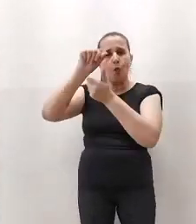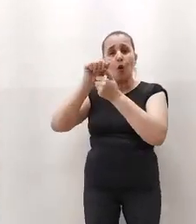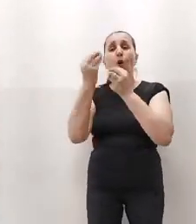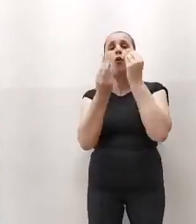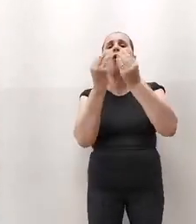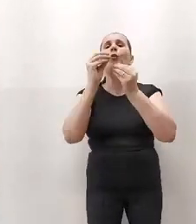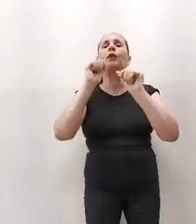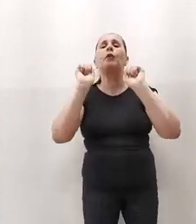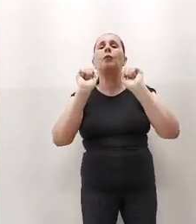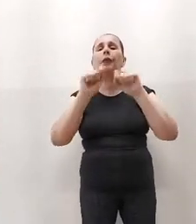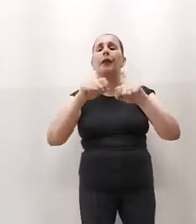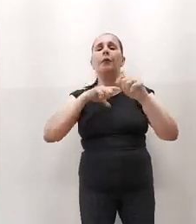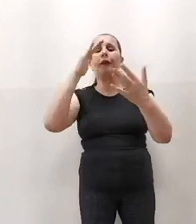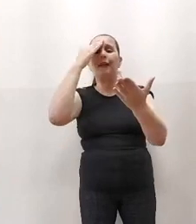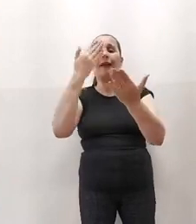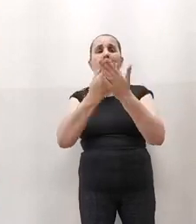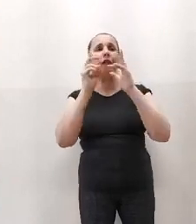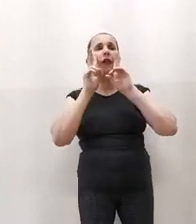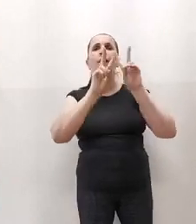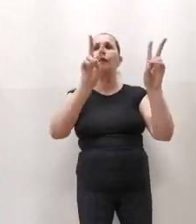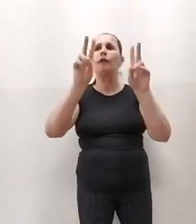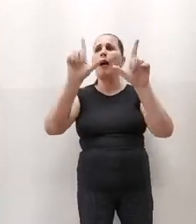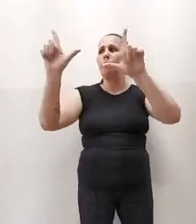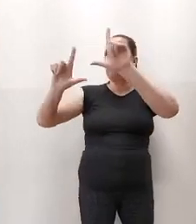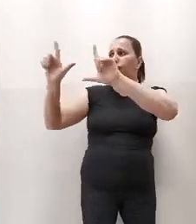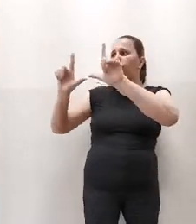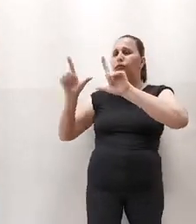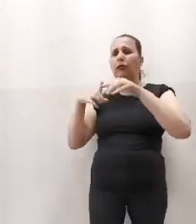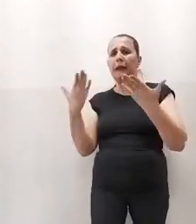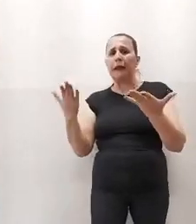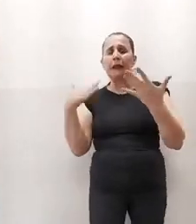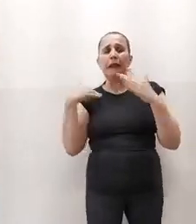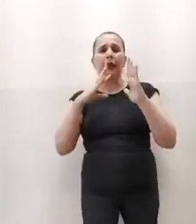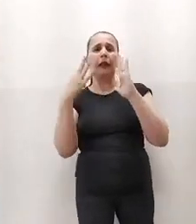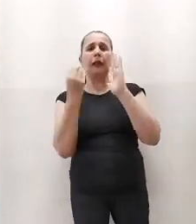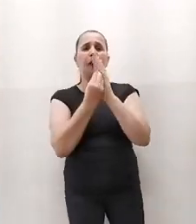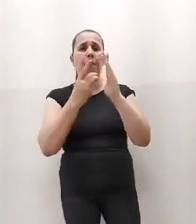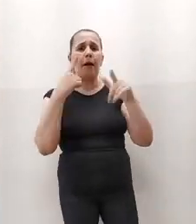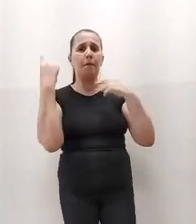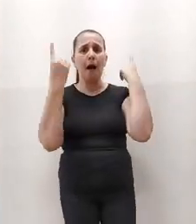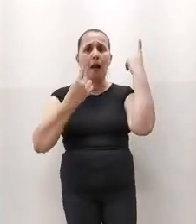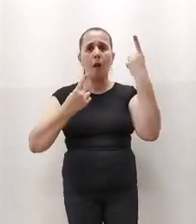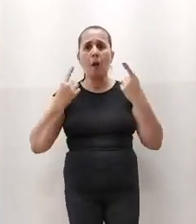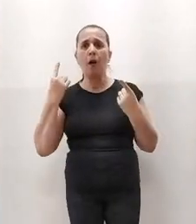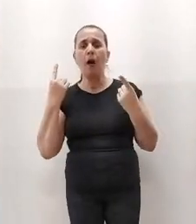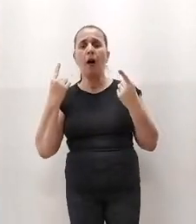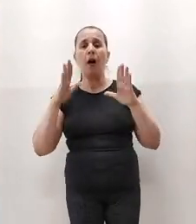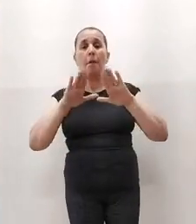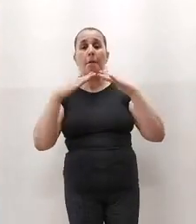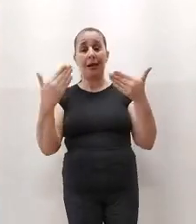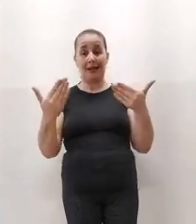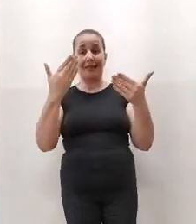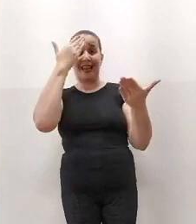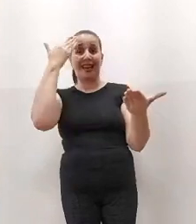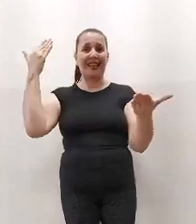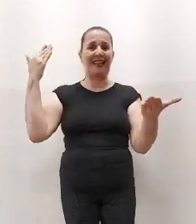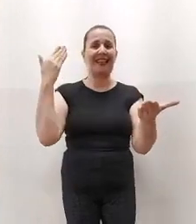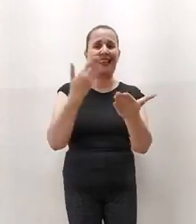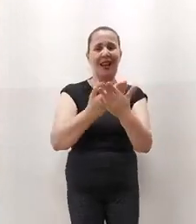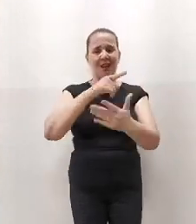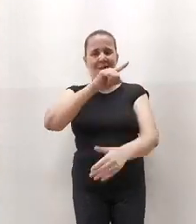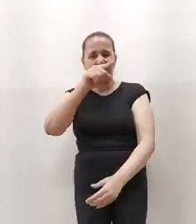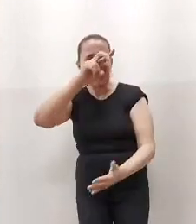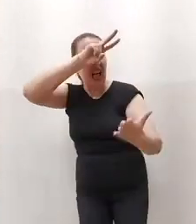nós podemos crer? É só você olhar as notícias e falar assim, cara, a igreja está ficando cada vez mais maluca. Mas isso é crer, é